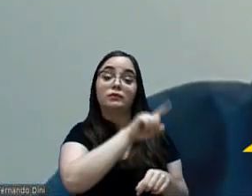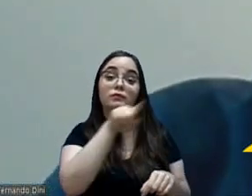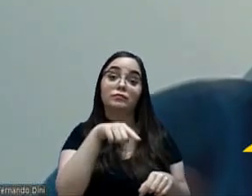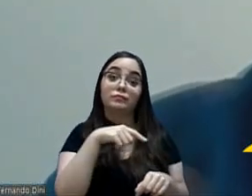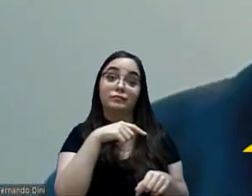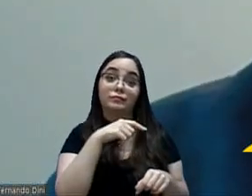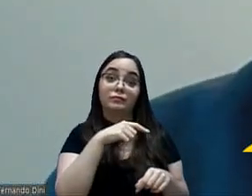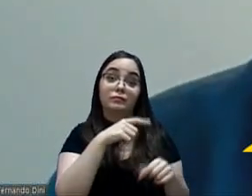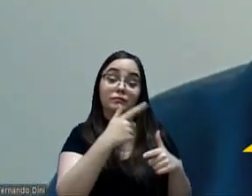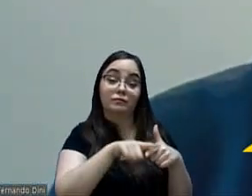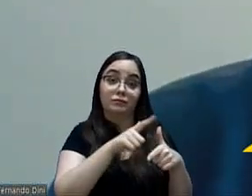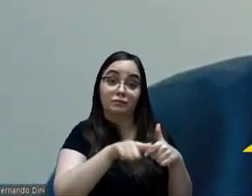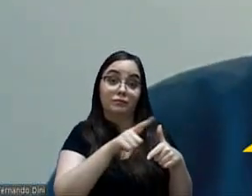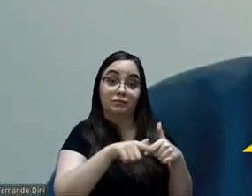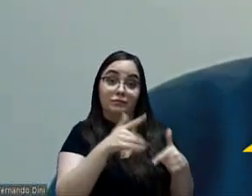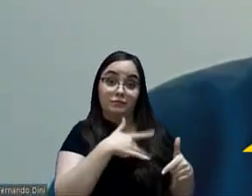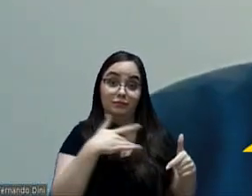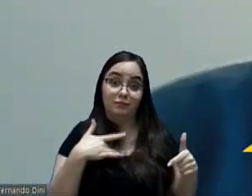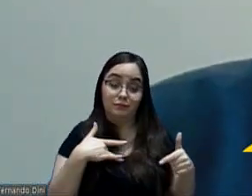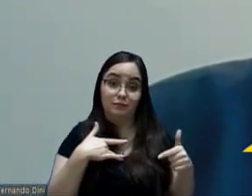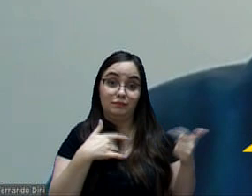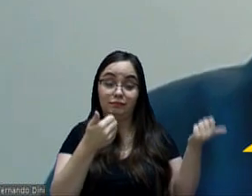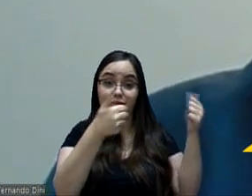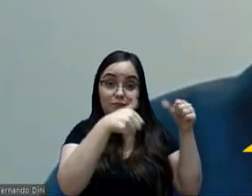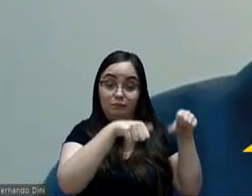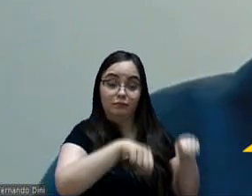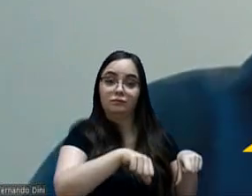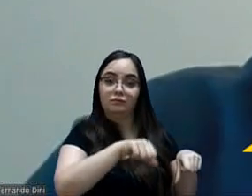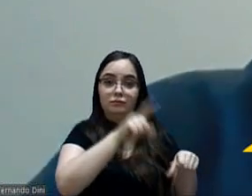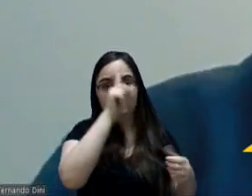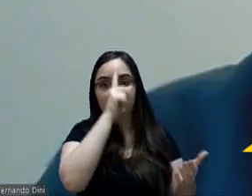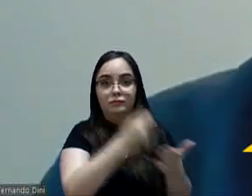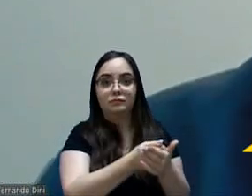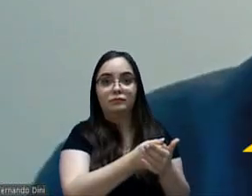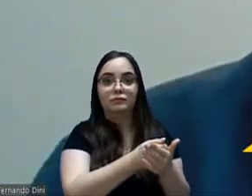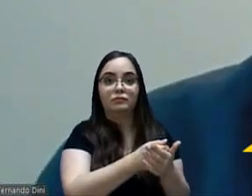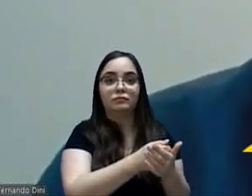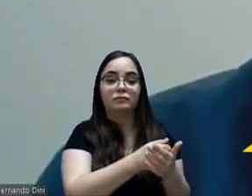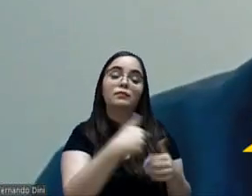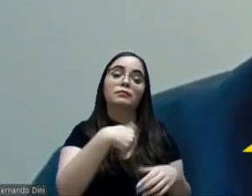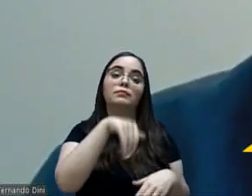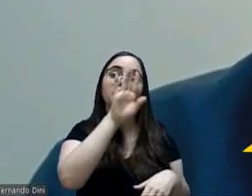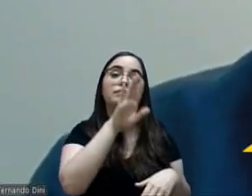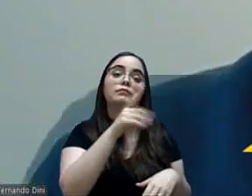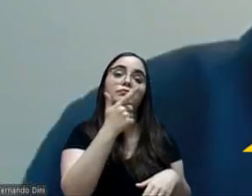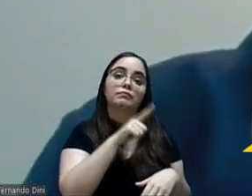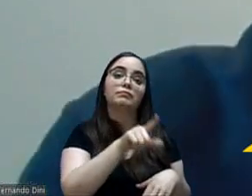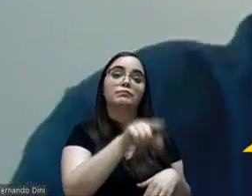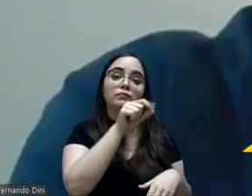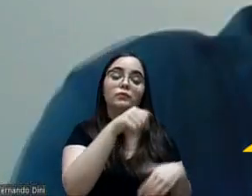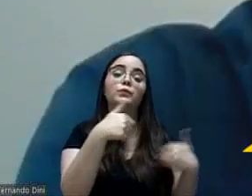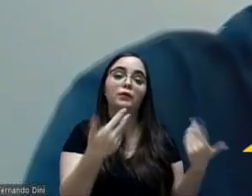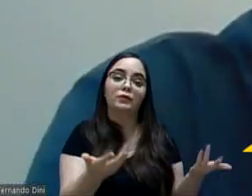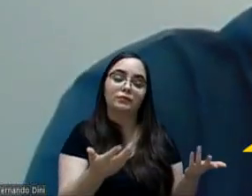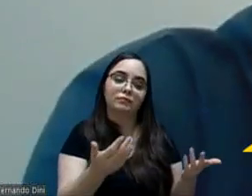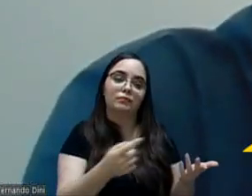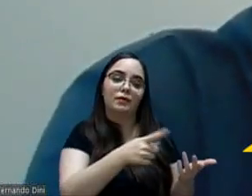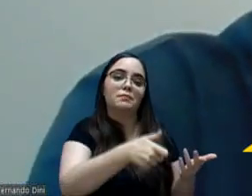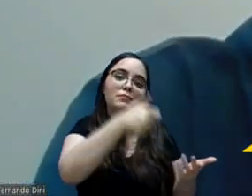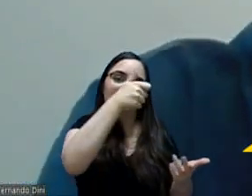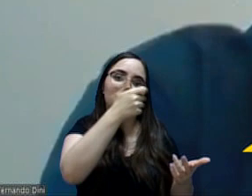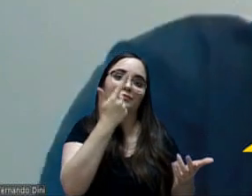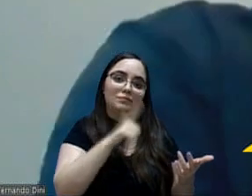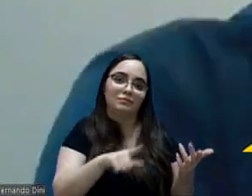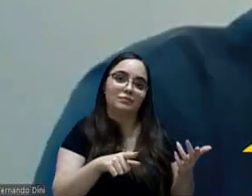está colapsado o sistema de saúde, escolhe-se aquele que tem mais chance. E, infelizmente, aqueles que têm